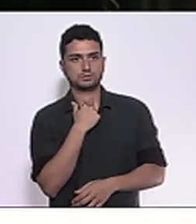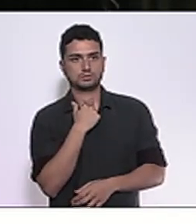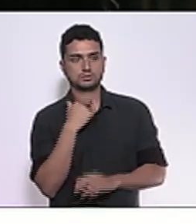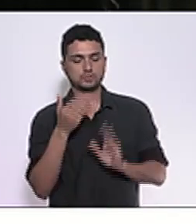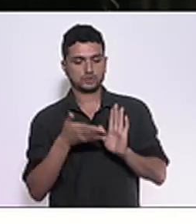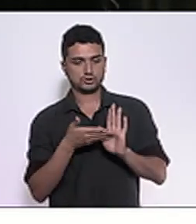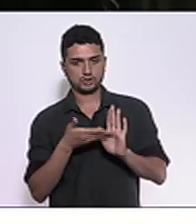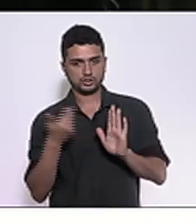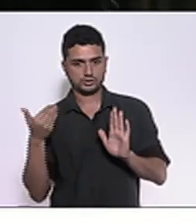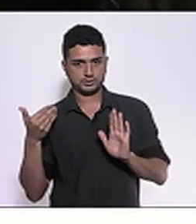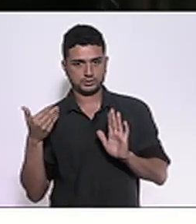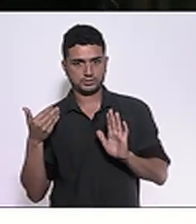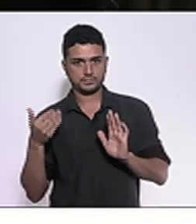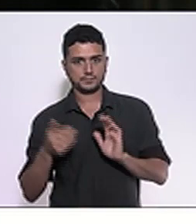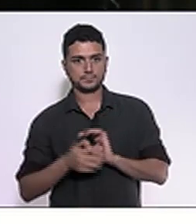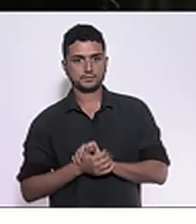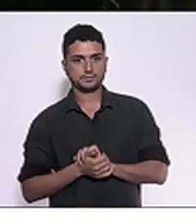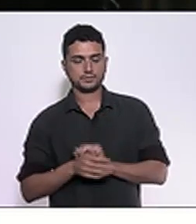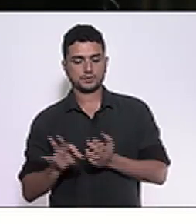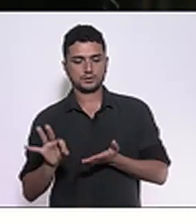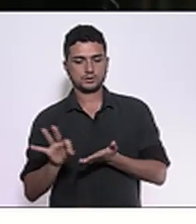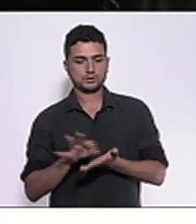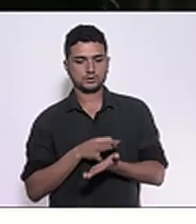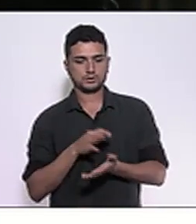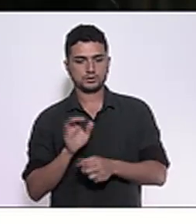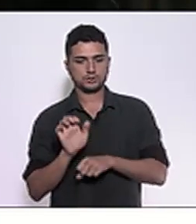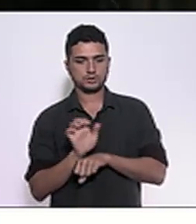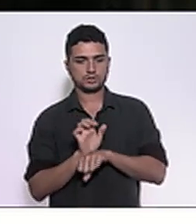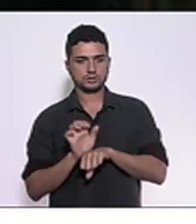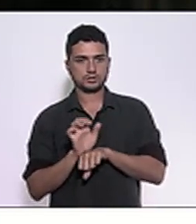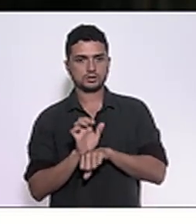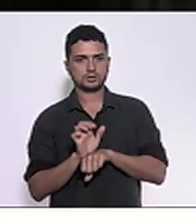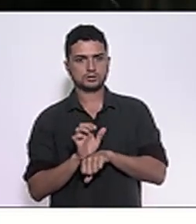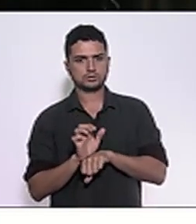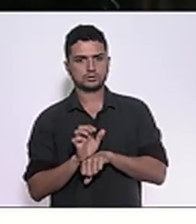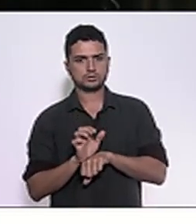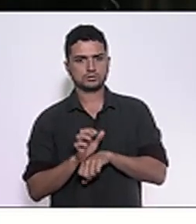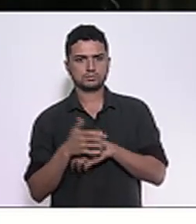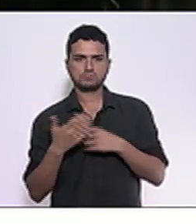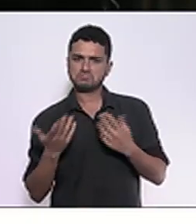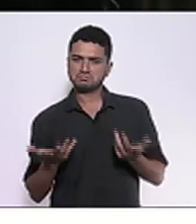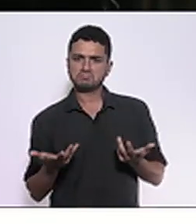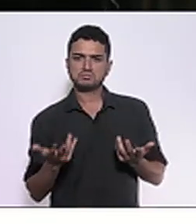tirar a inscrição estadual, será que não pode